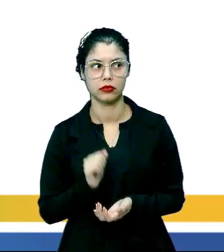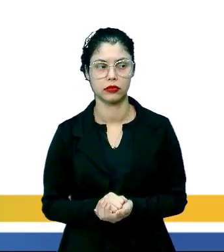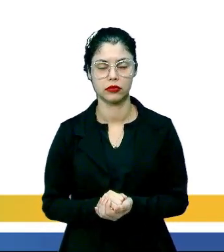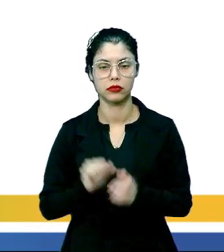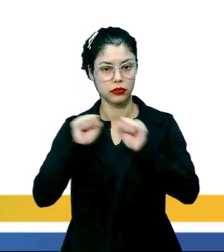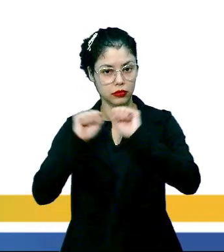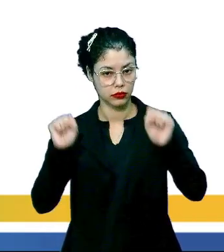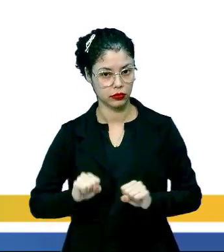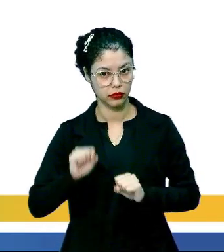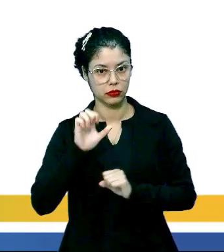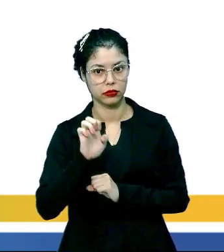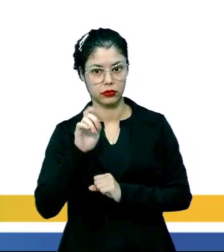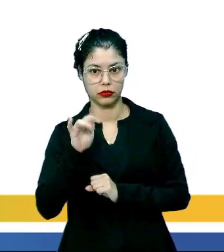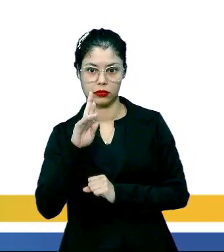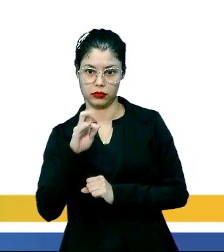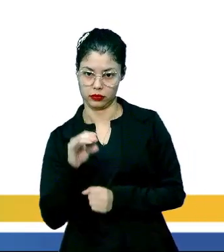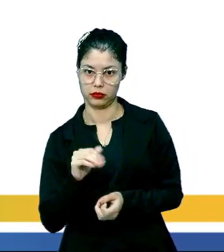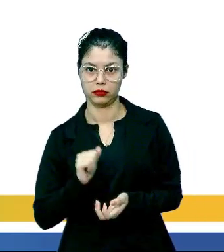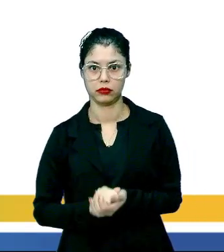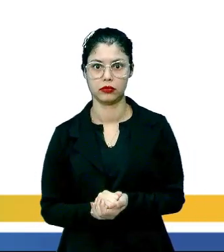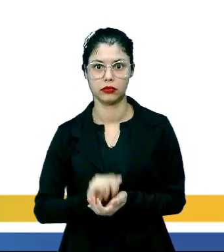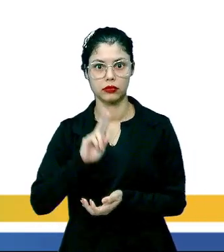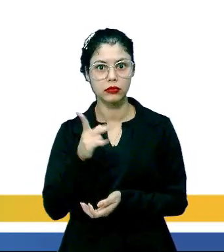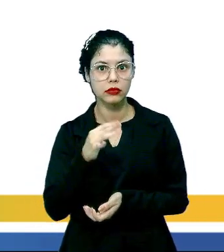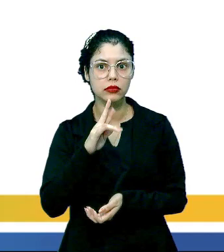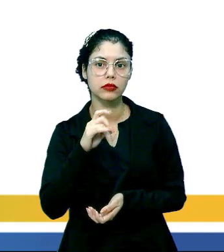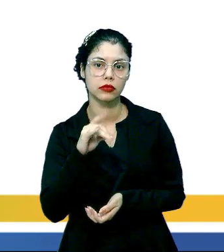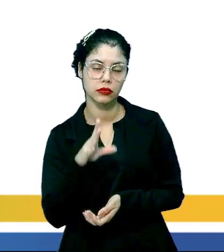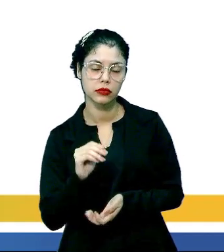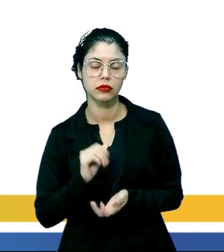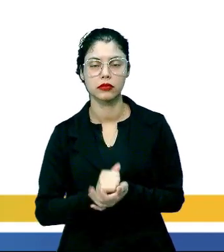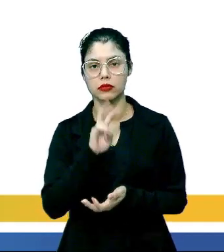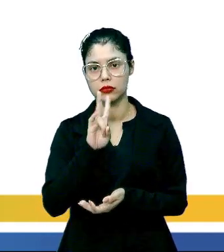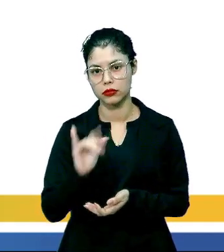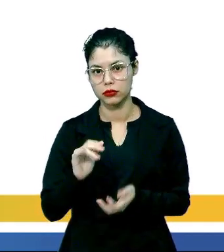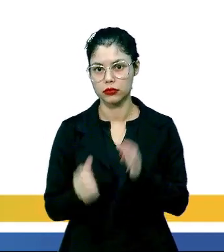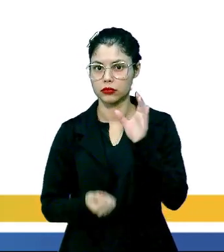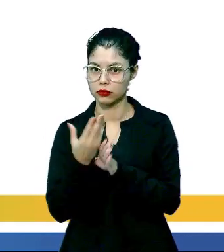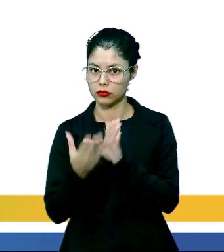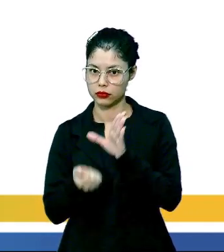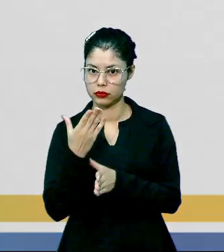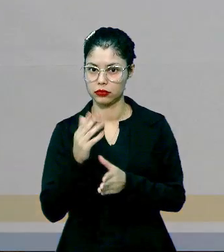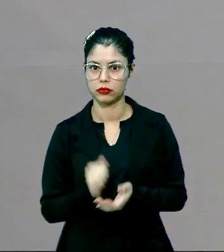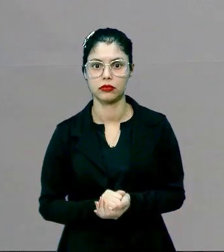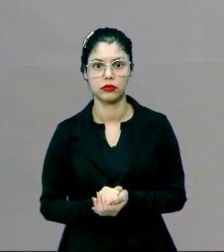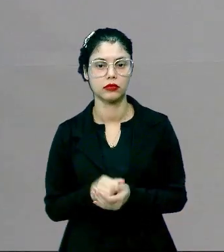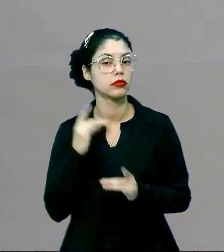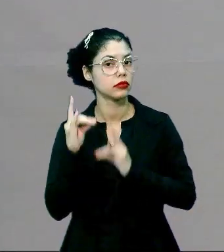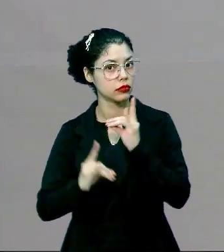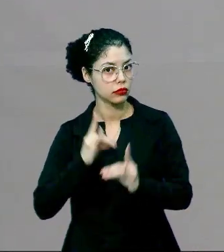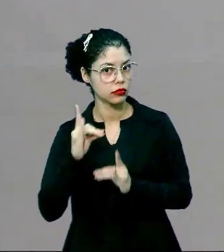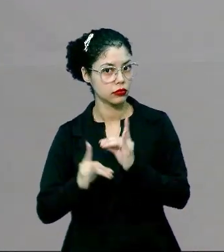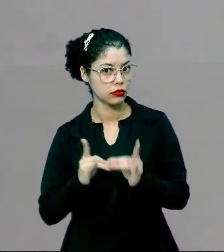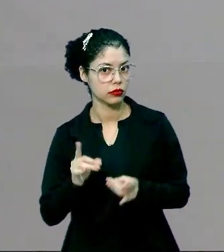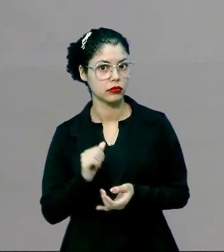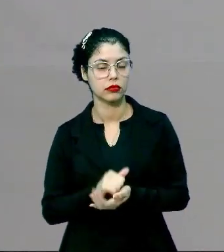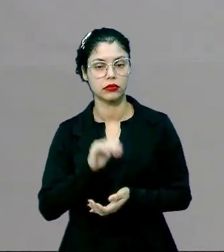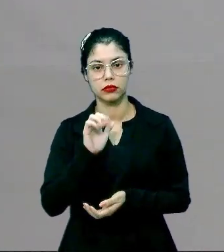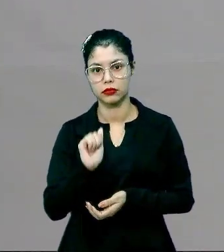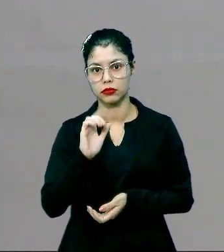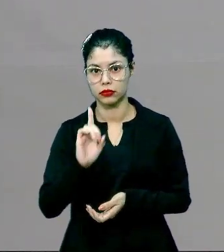endócrino, né, sistema endócrino? Temos o hipotálamo, ele vai produzir o hormônio